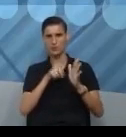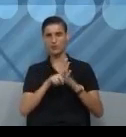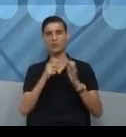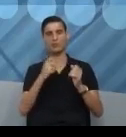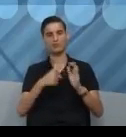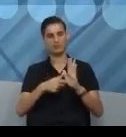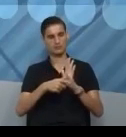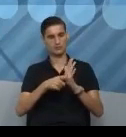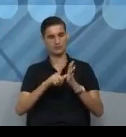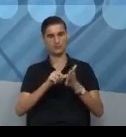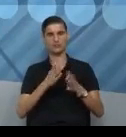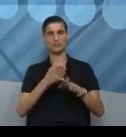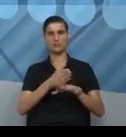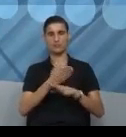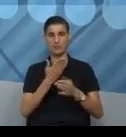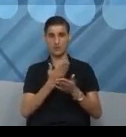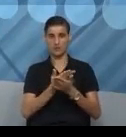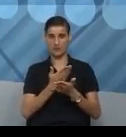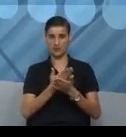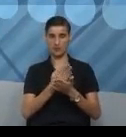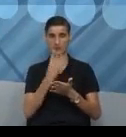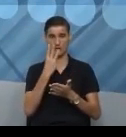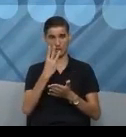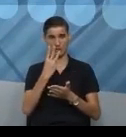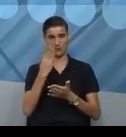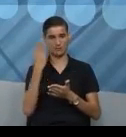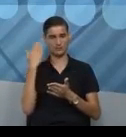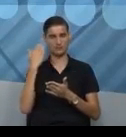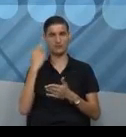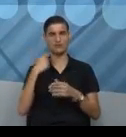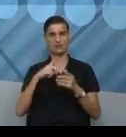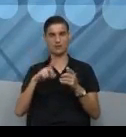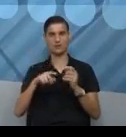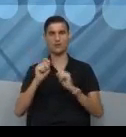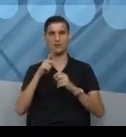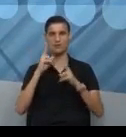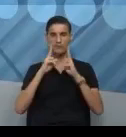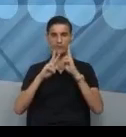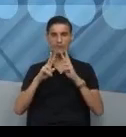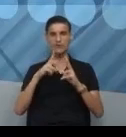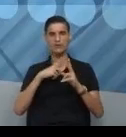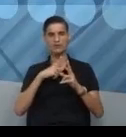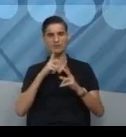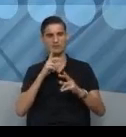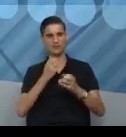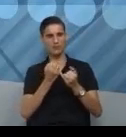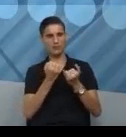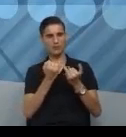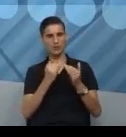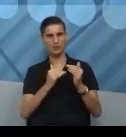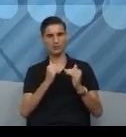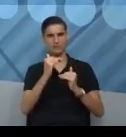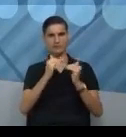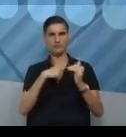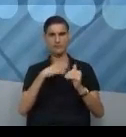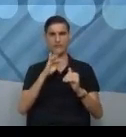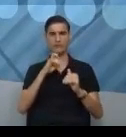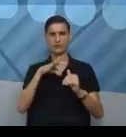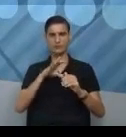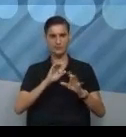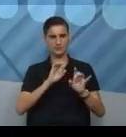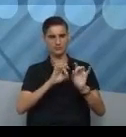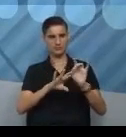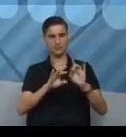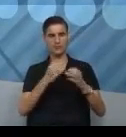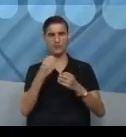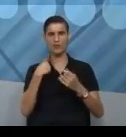você pode voltar na nossa aula, onde a gente viu essa questão dos altos valores, da questão da autofunções, como que